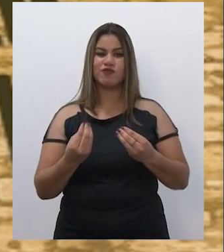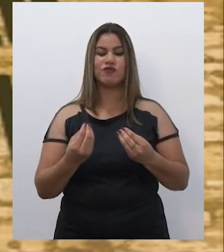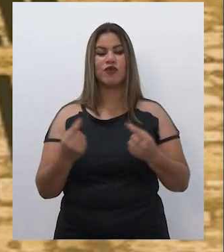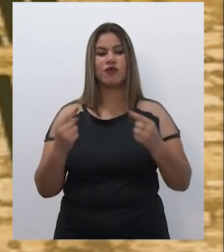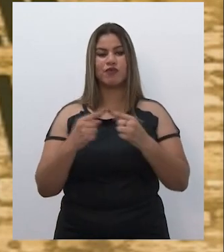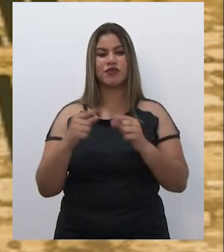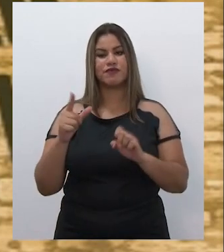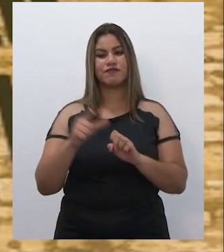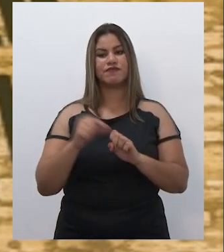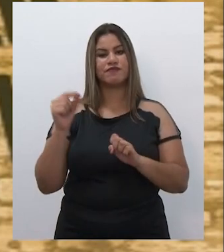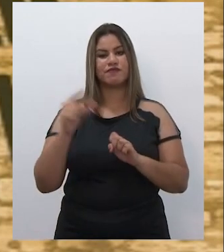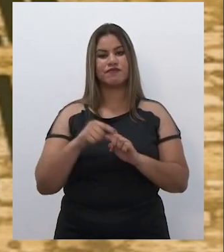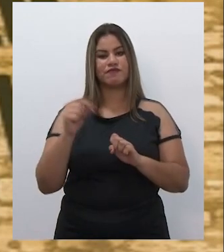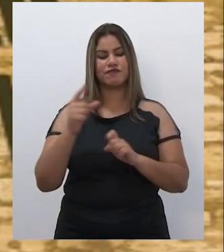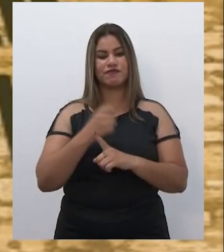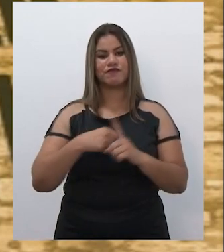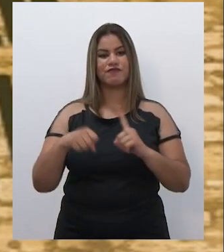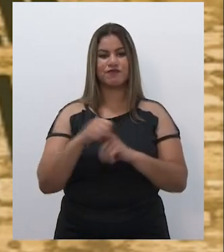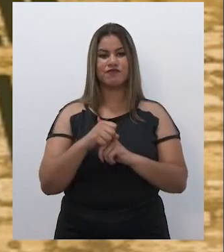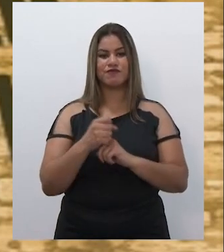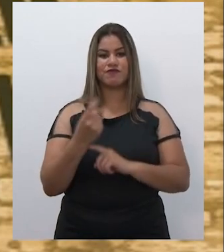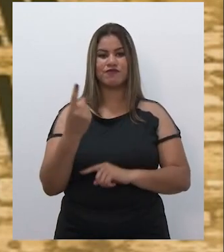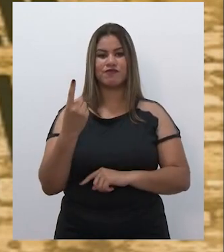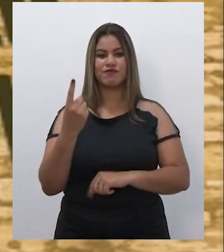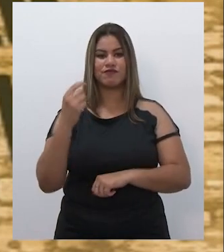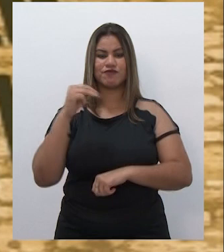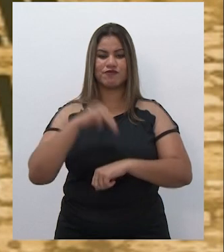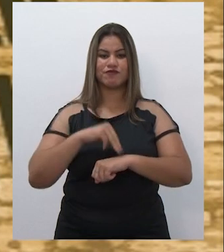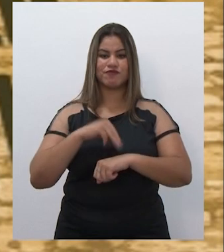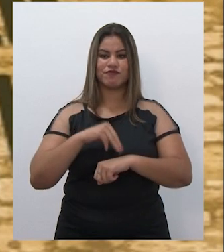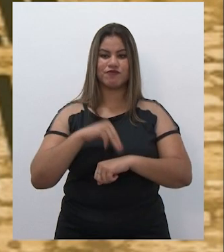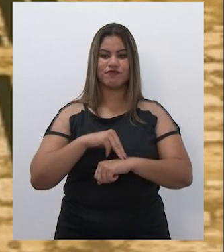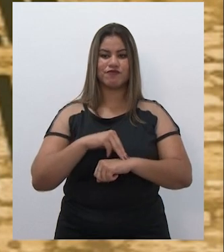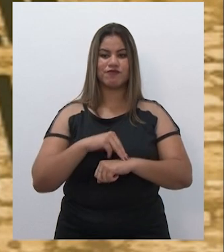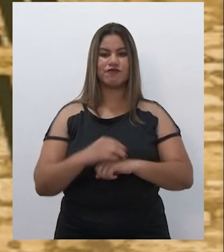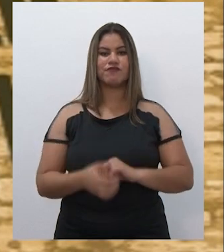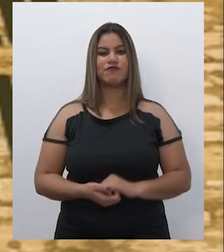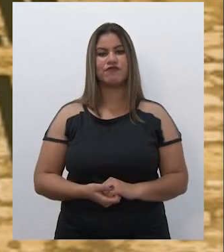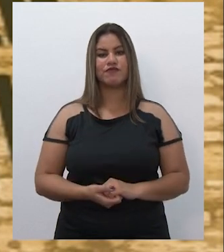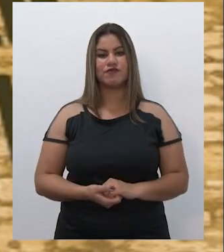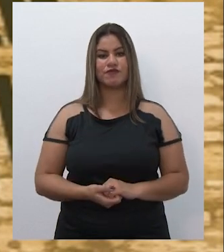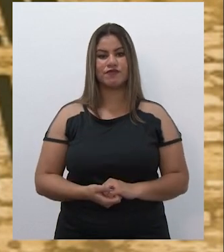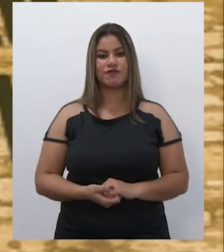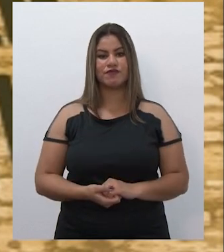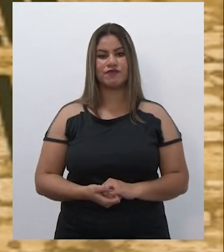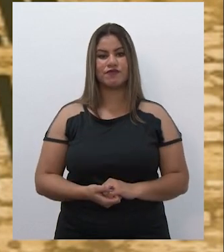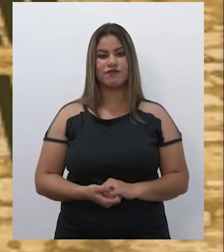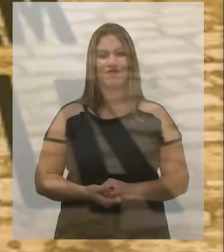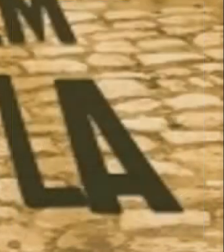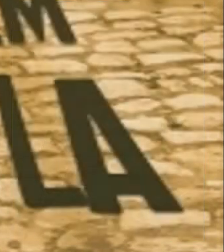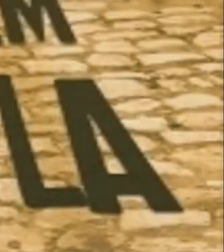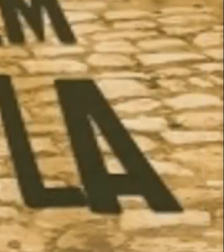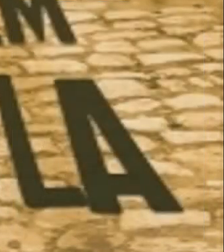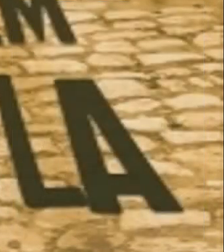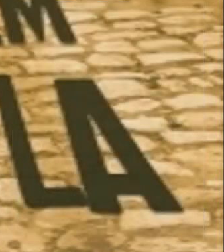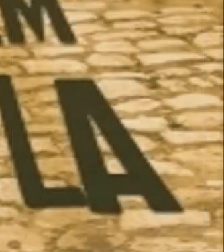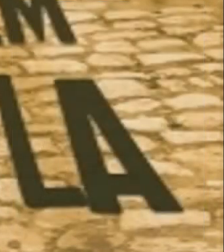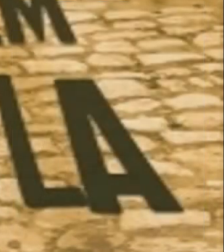sobre empreendedorismo social, trilhando caminhos para além da escola. 1 minuto.